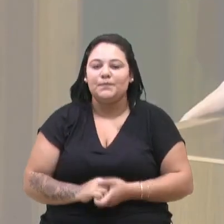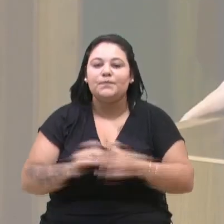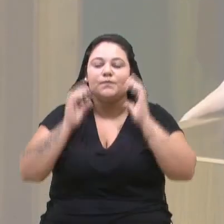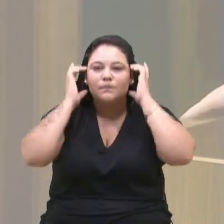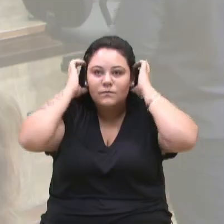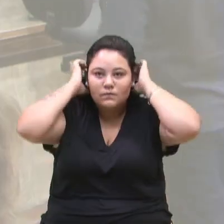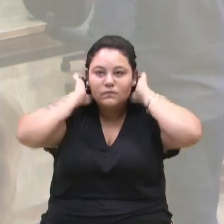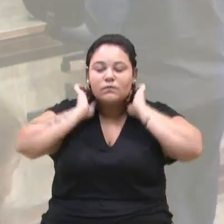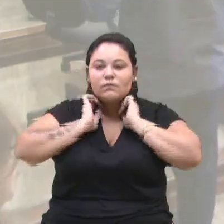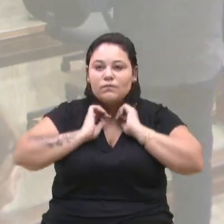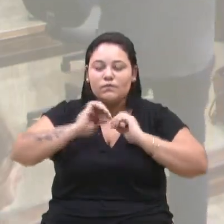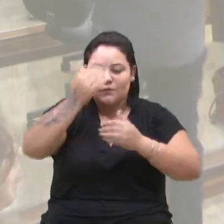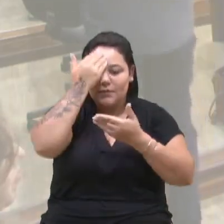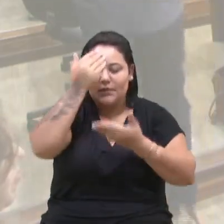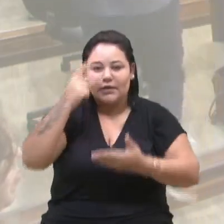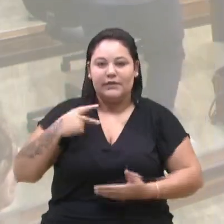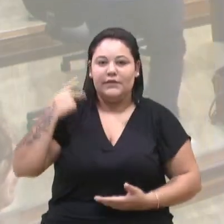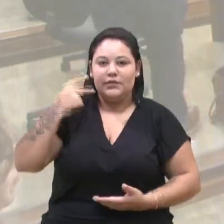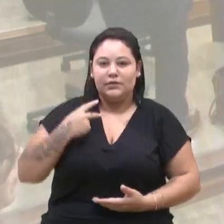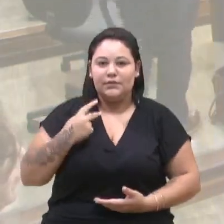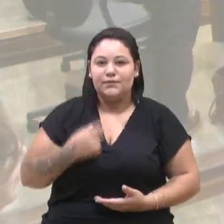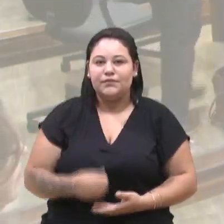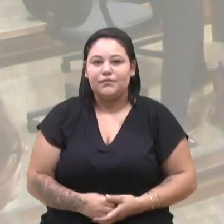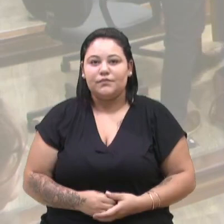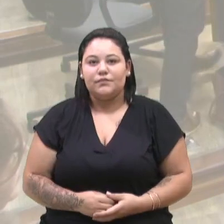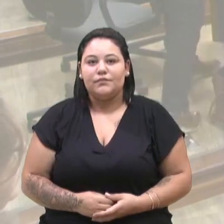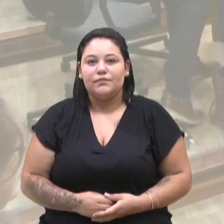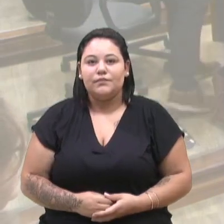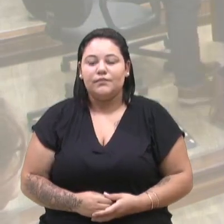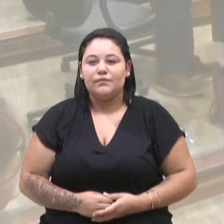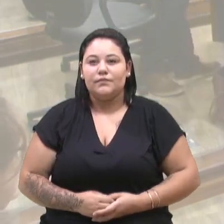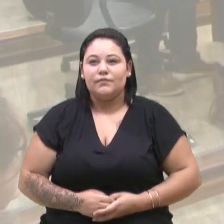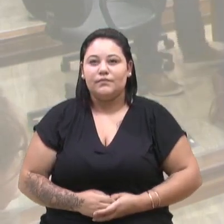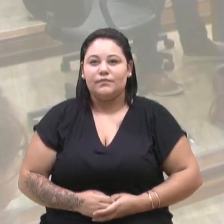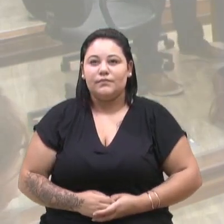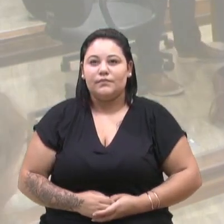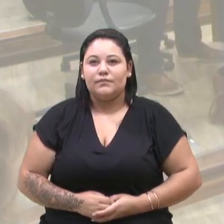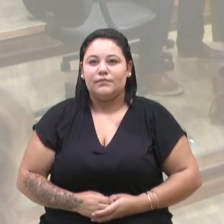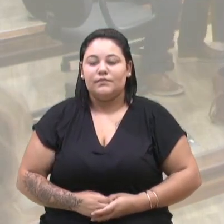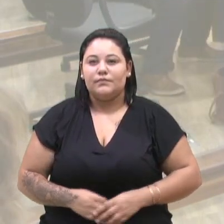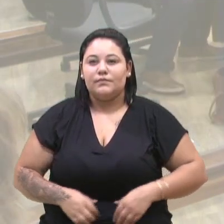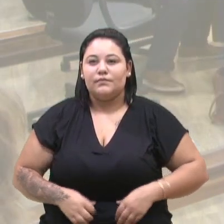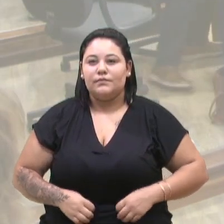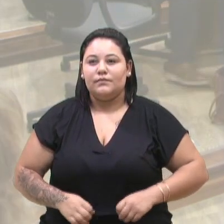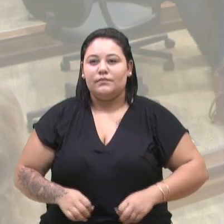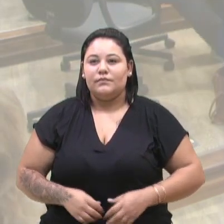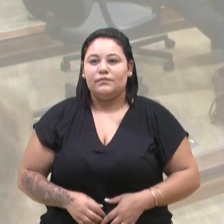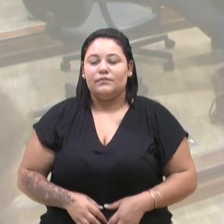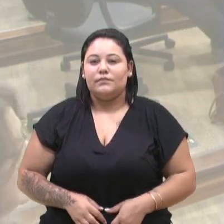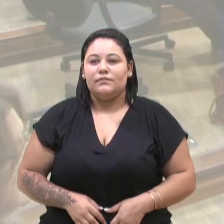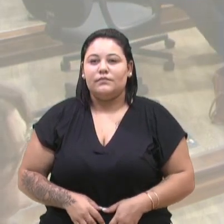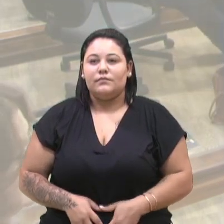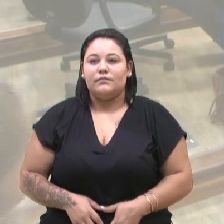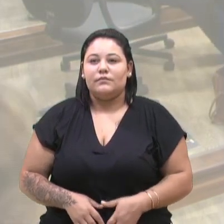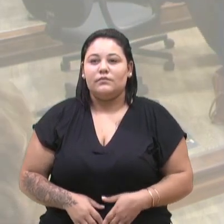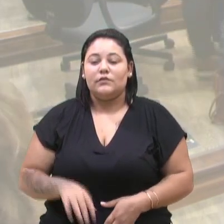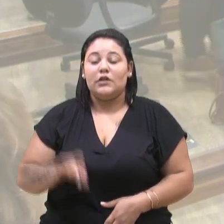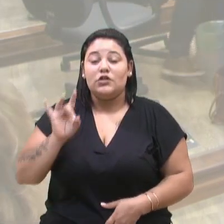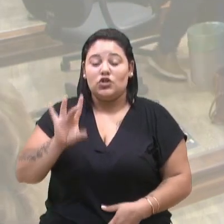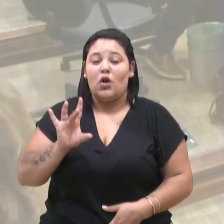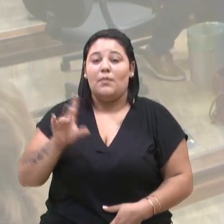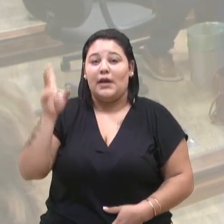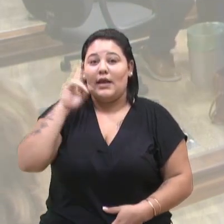solicitada... Obrigado, vereador Gil. Gil, melhor dizendo. Só para